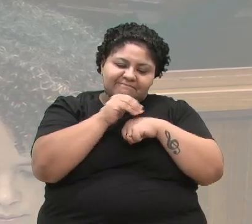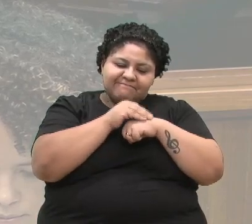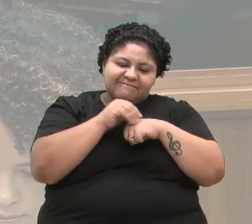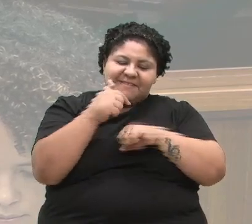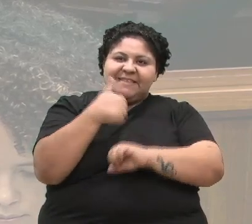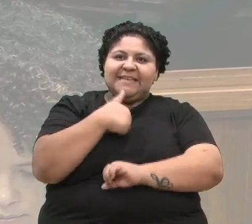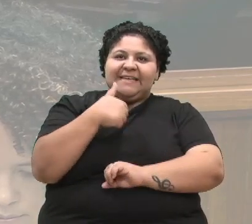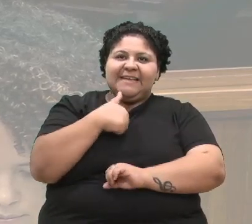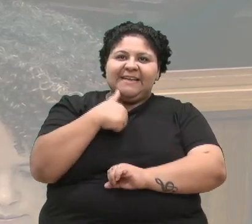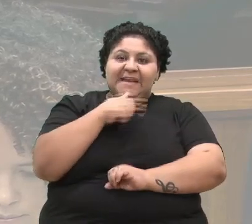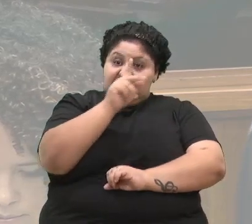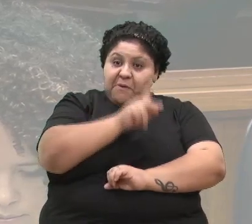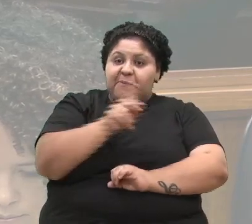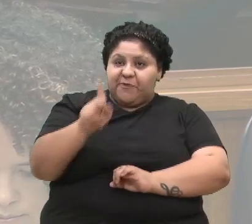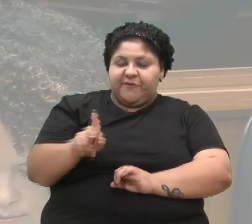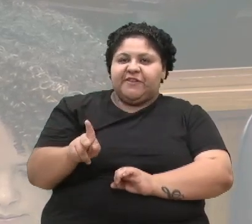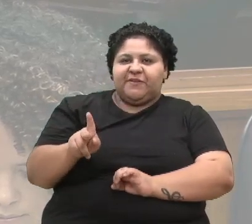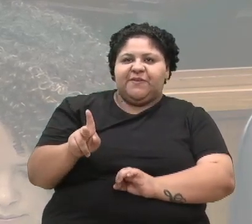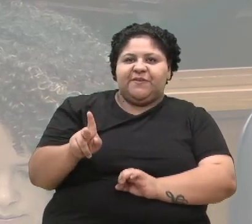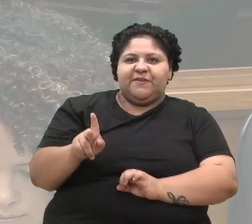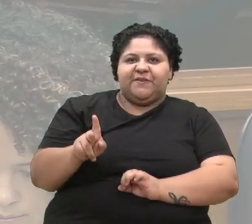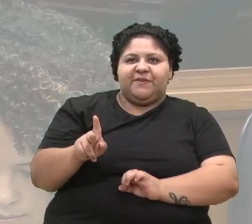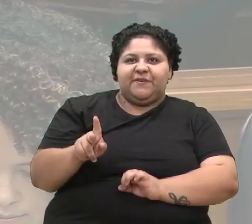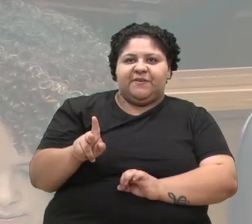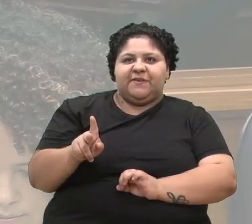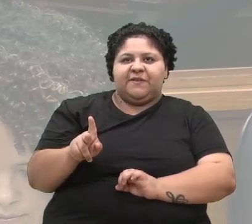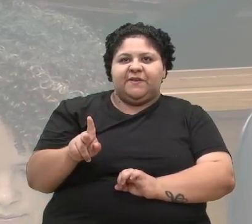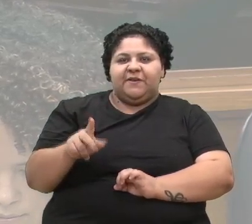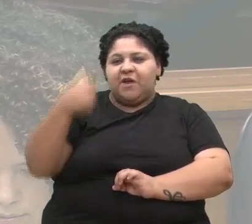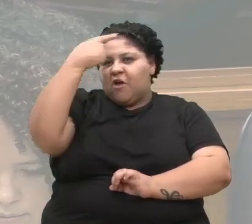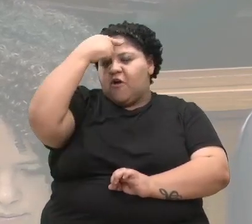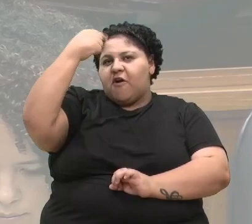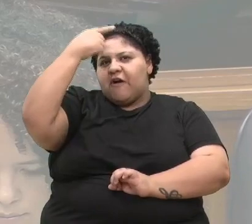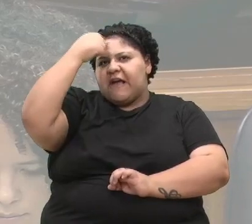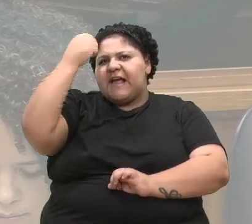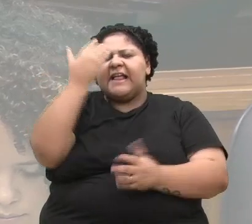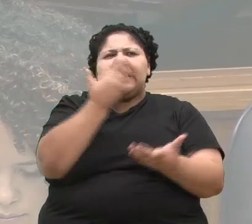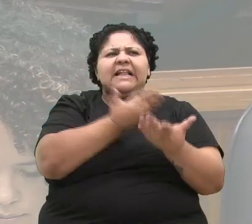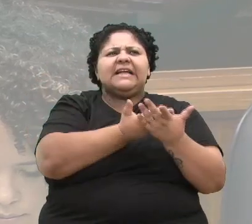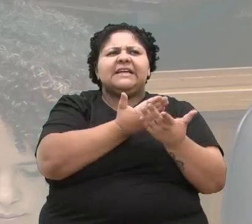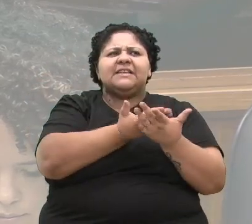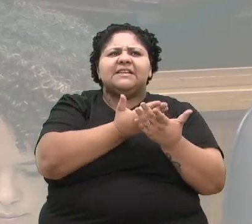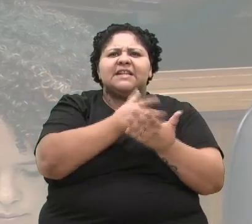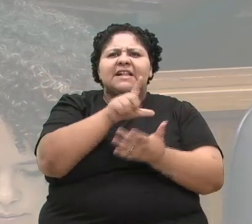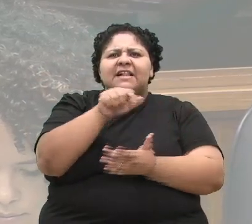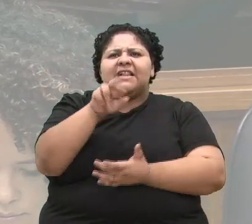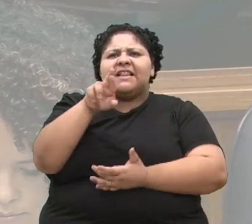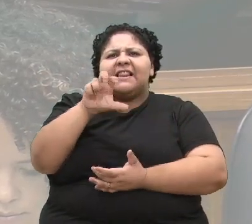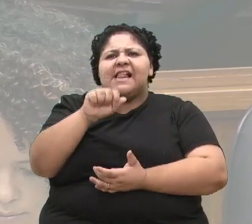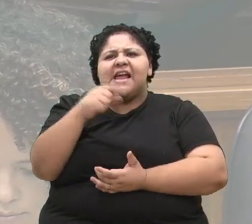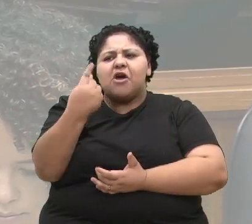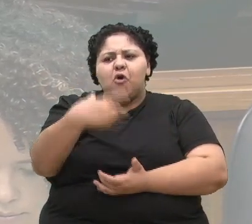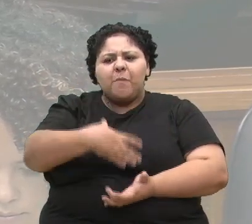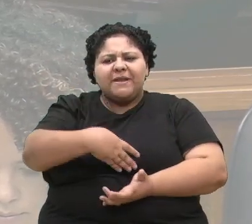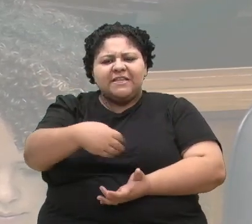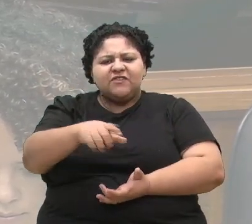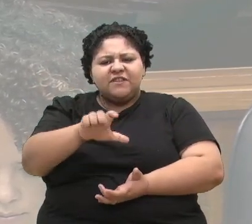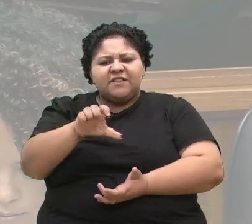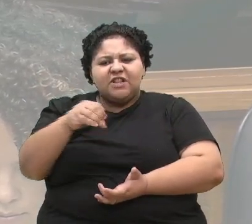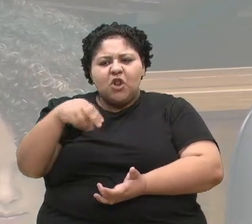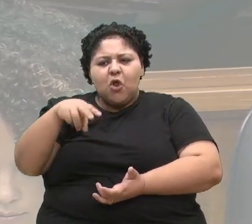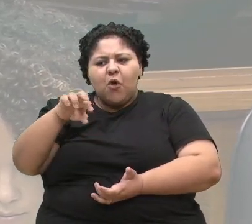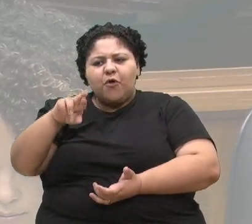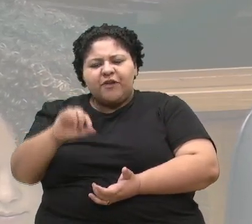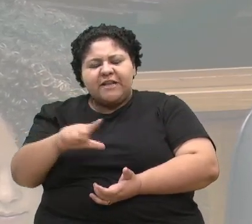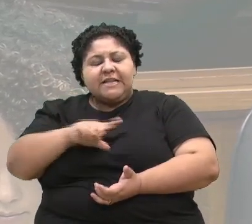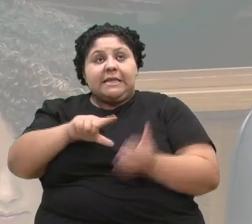Eu, quando fui professor no pré-vestibular Cursão, dei aula para Lara, uma das filhas do Leonir e da Rose. Eles têm